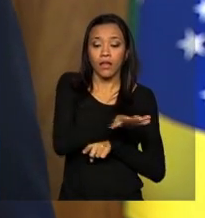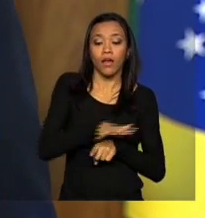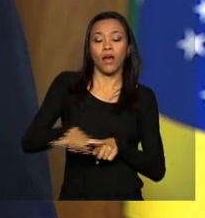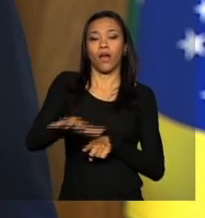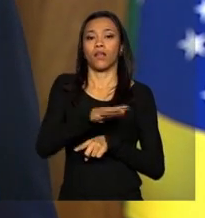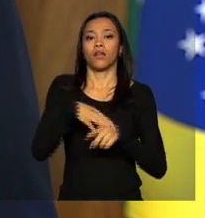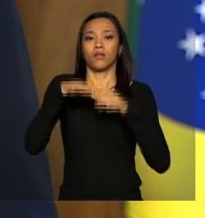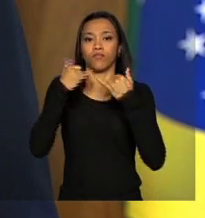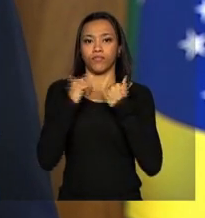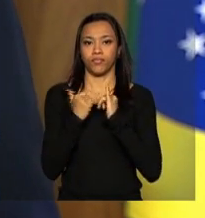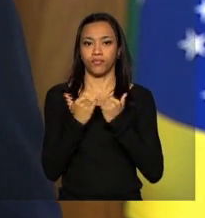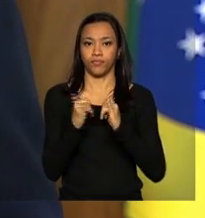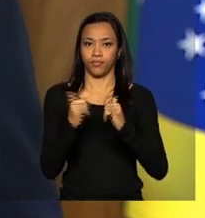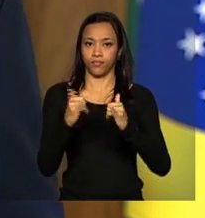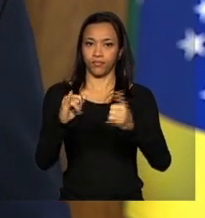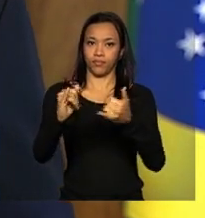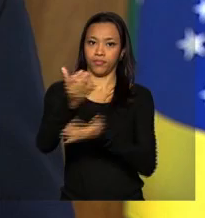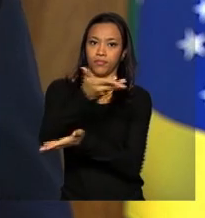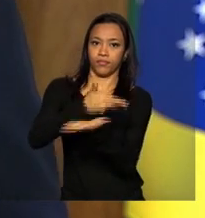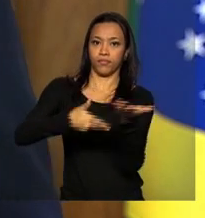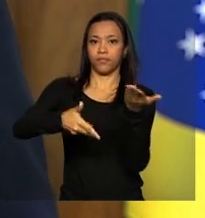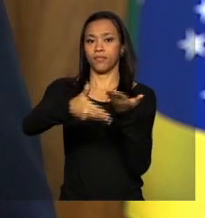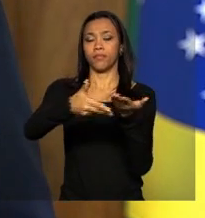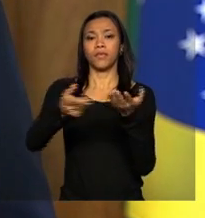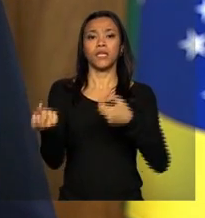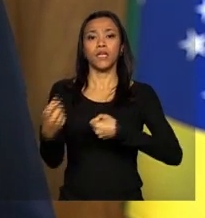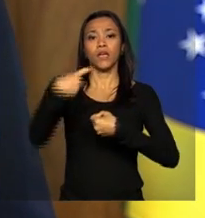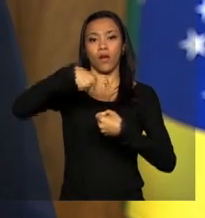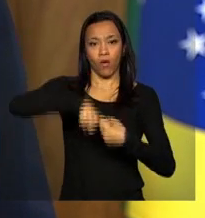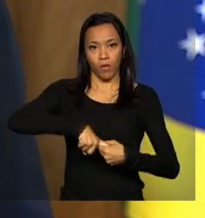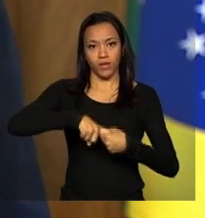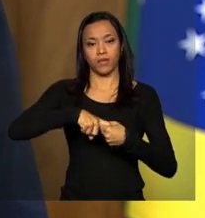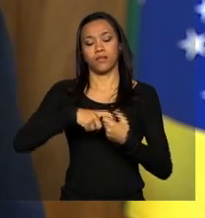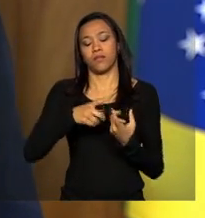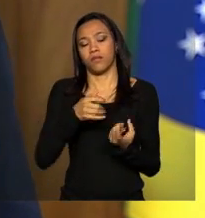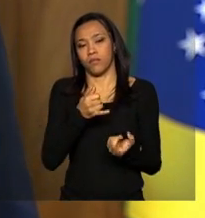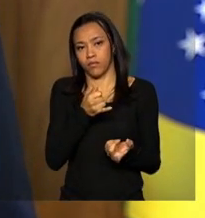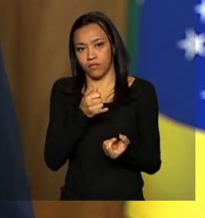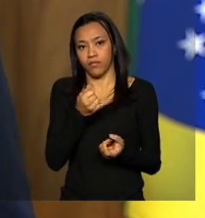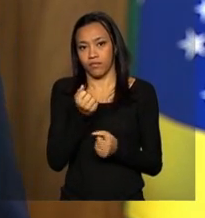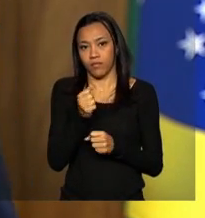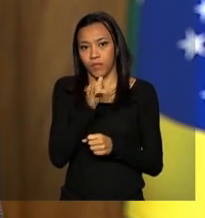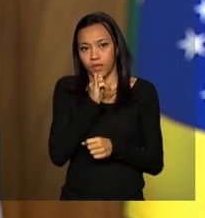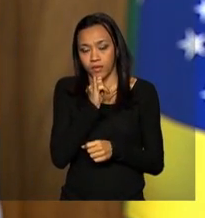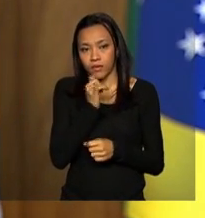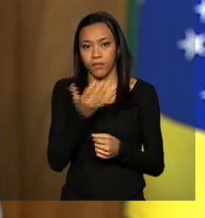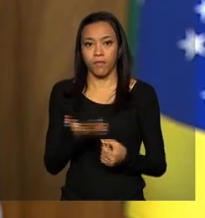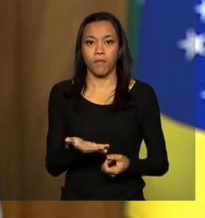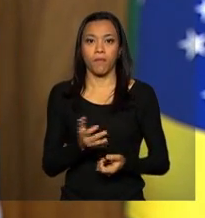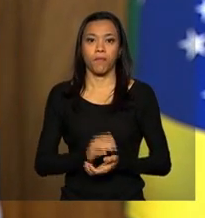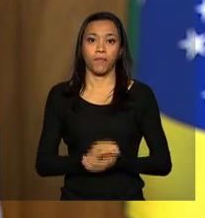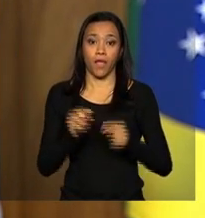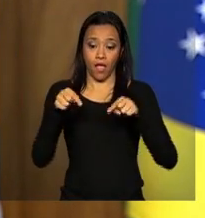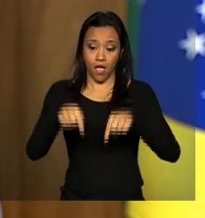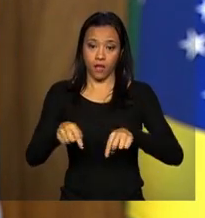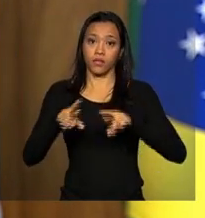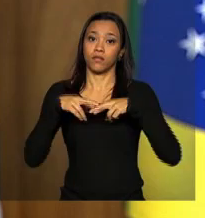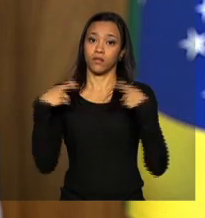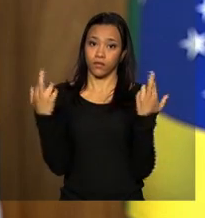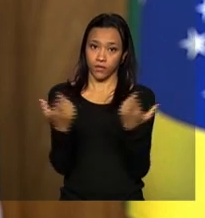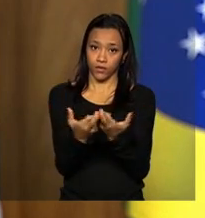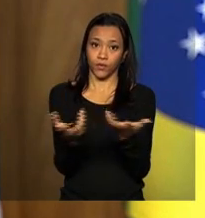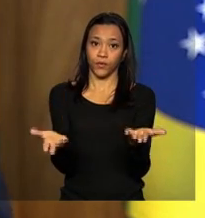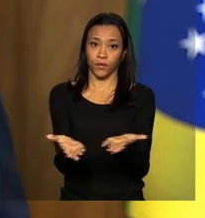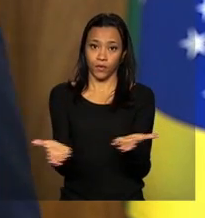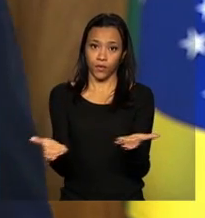na cooperação entre ambos os países. Como, por exemplo, essa reunião considerou